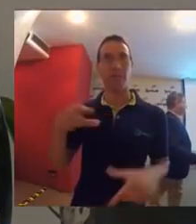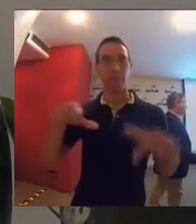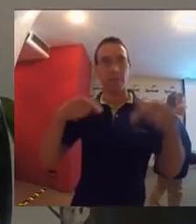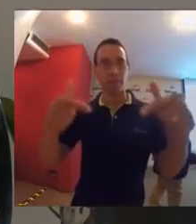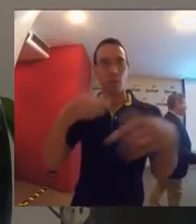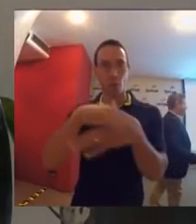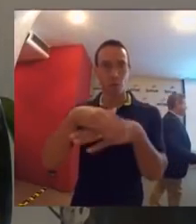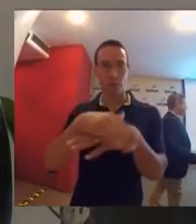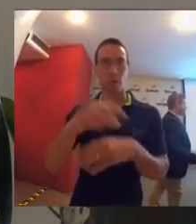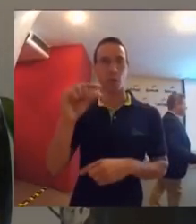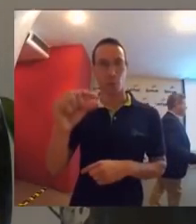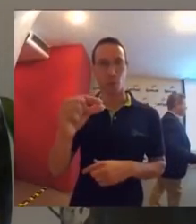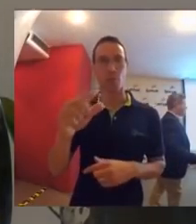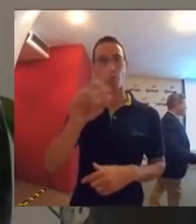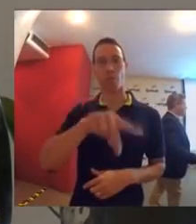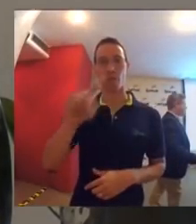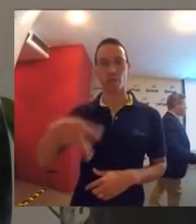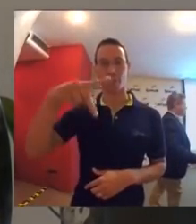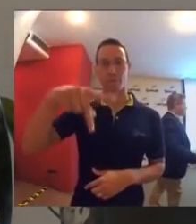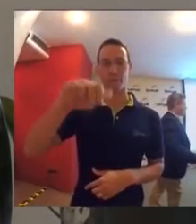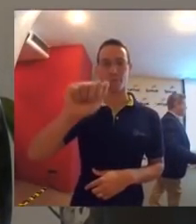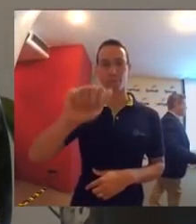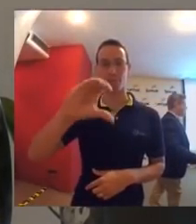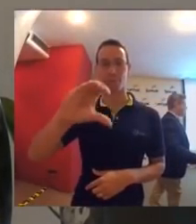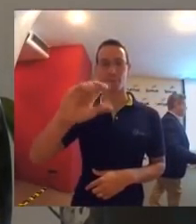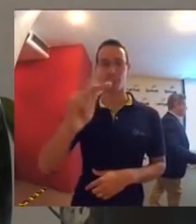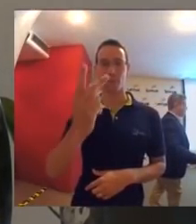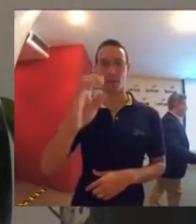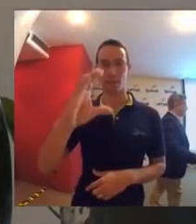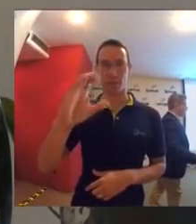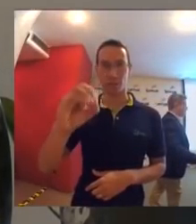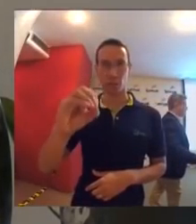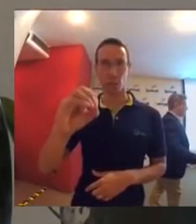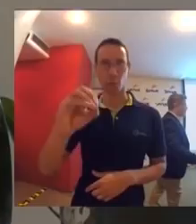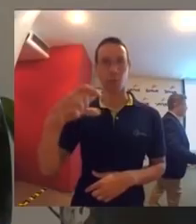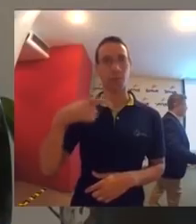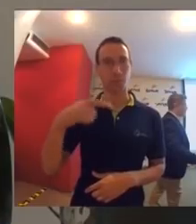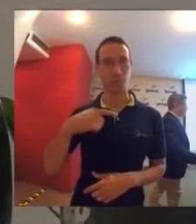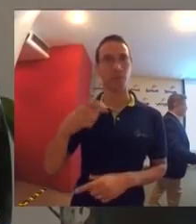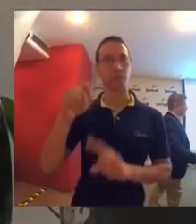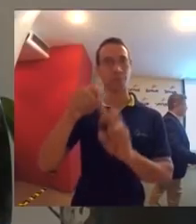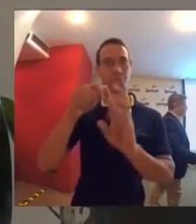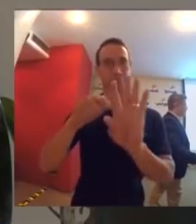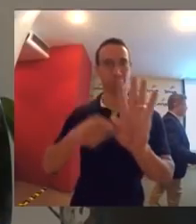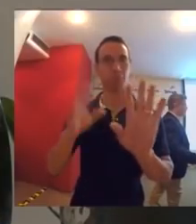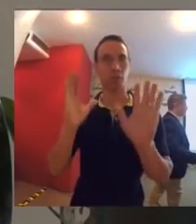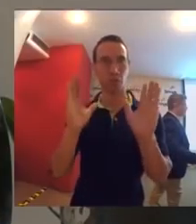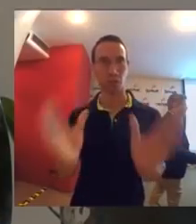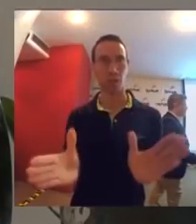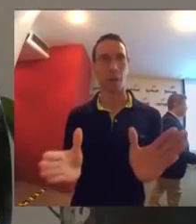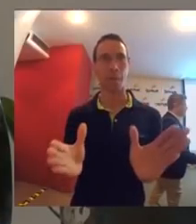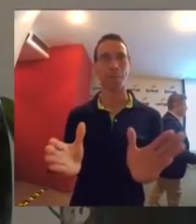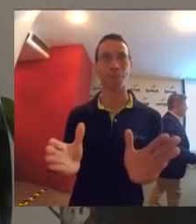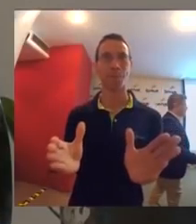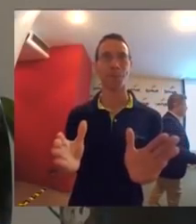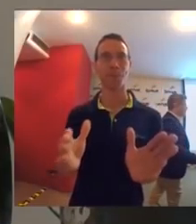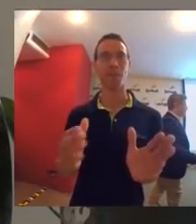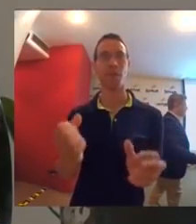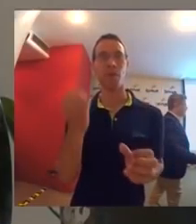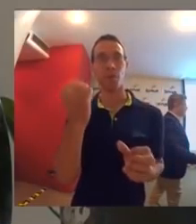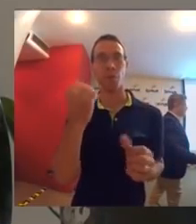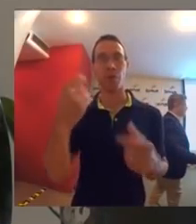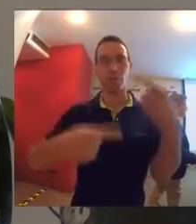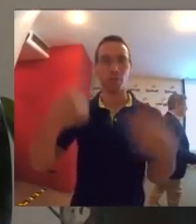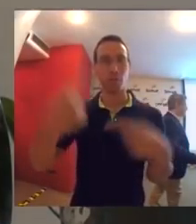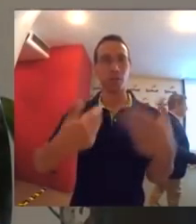poder conversar um pouco com o professor Pacheco. A gente tem já há alguns meses fortalecido a discussão educacional na instituição, numa